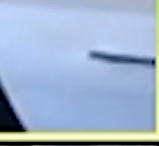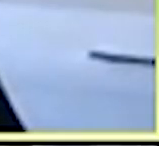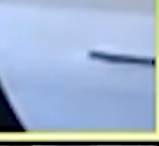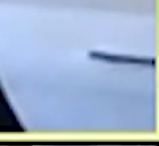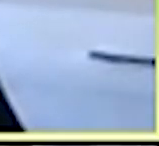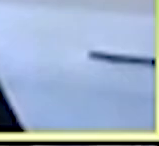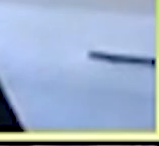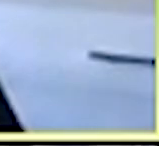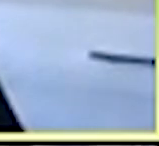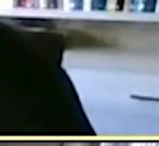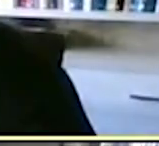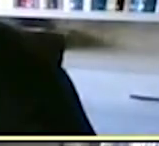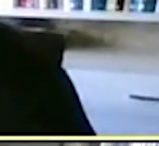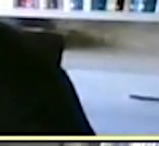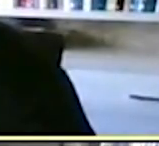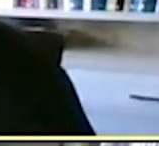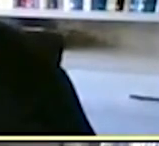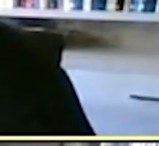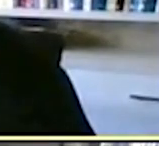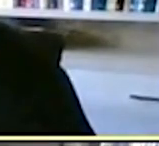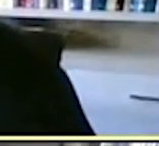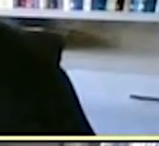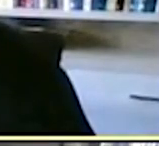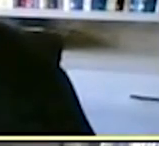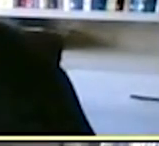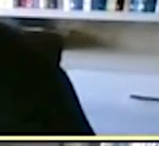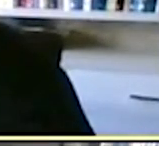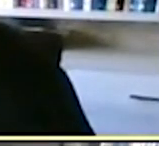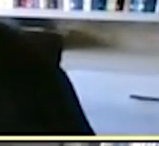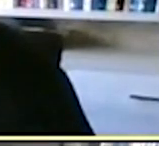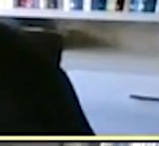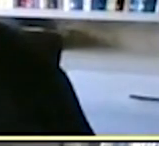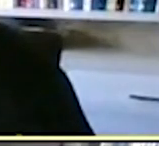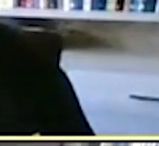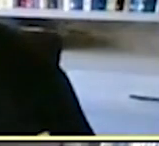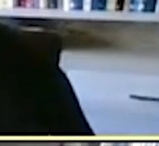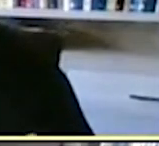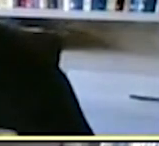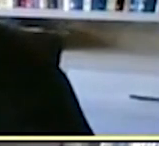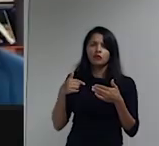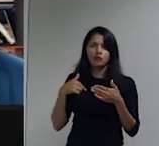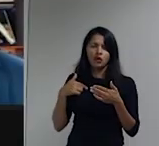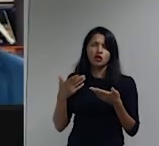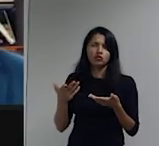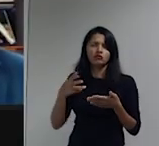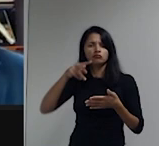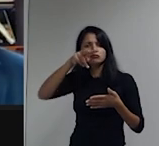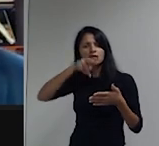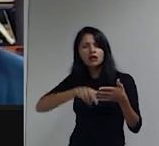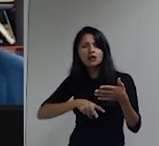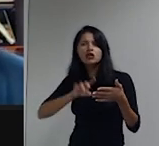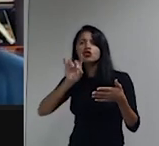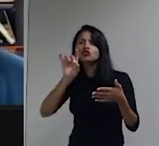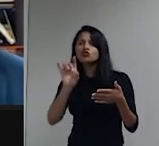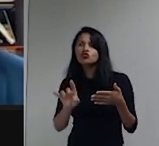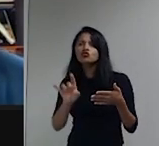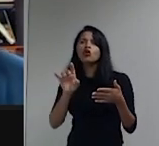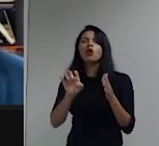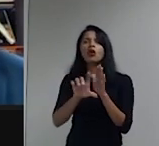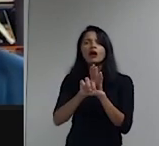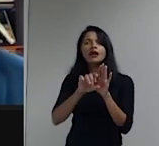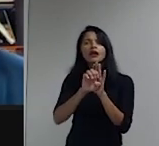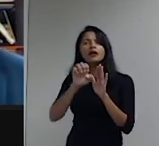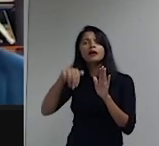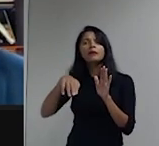relatora ministra Nancy andrighi explicou que a lei incompatível com o texto constitucional padece do vício de nulidade